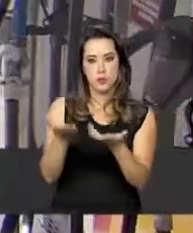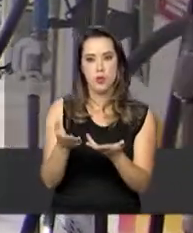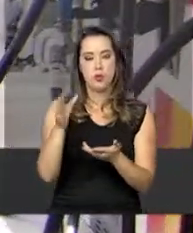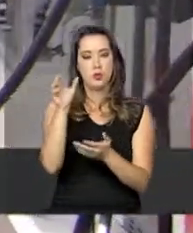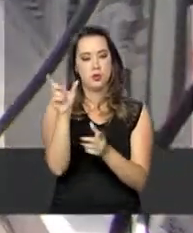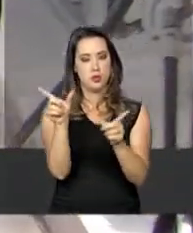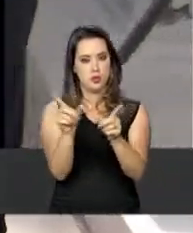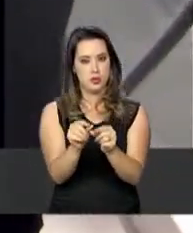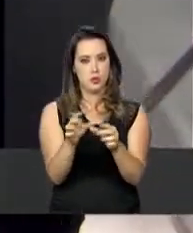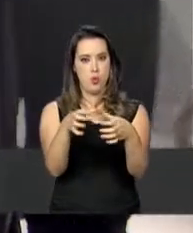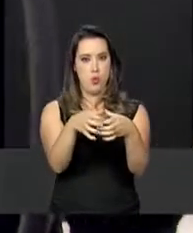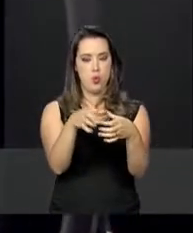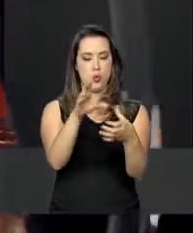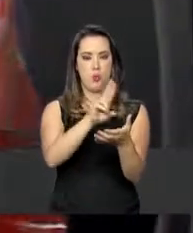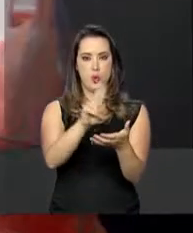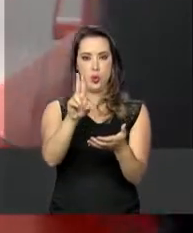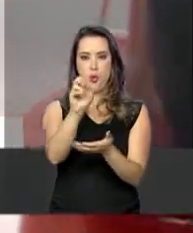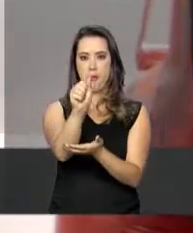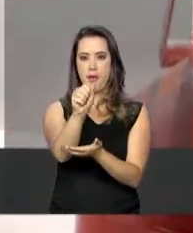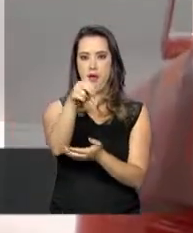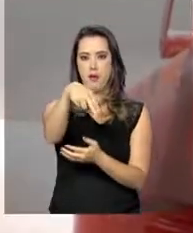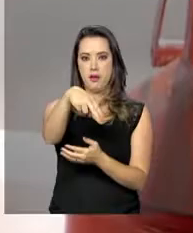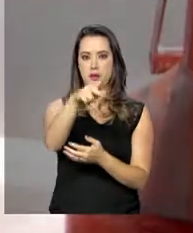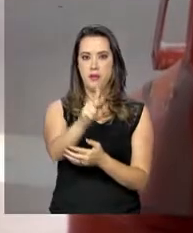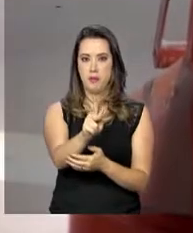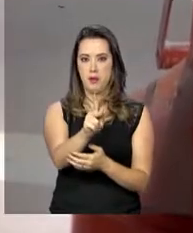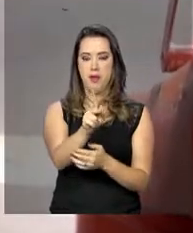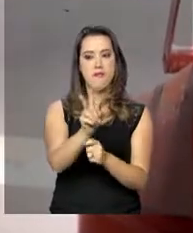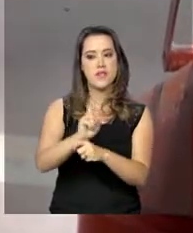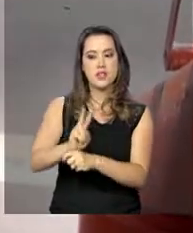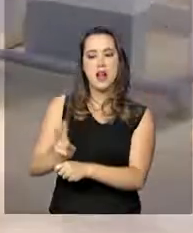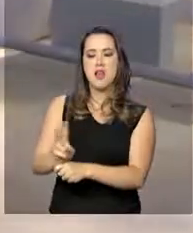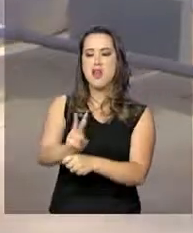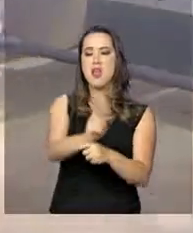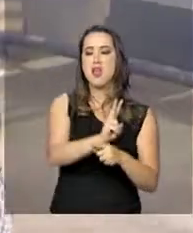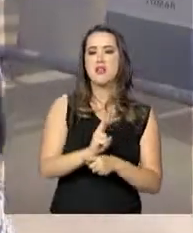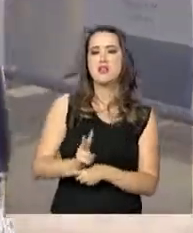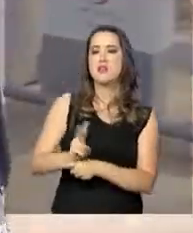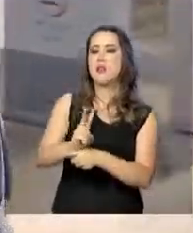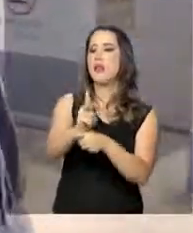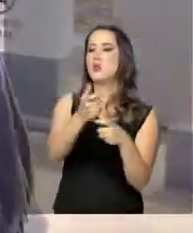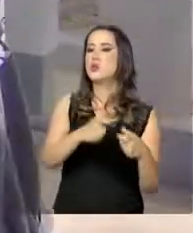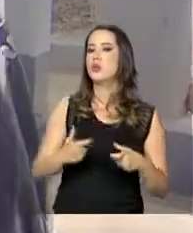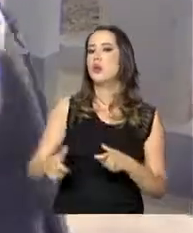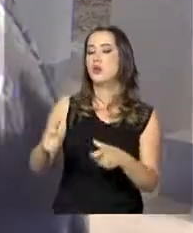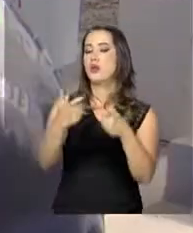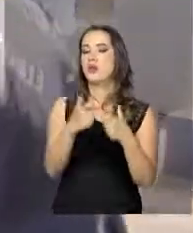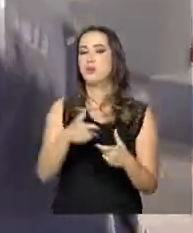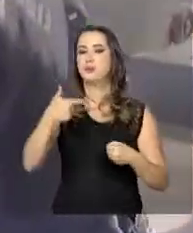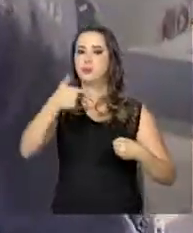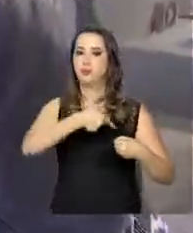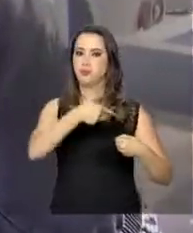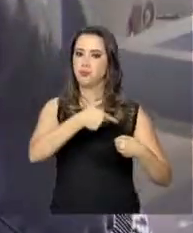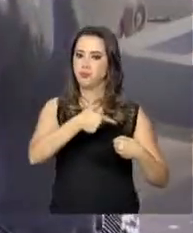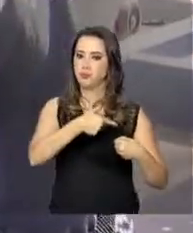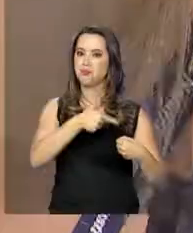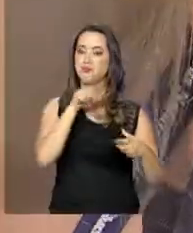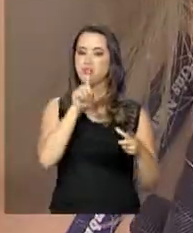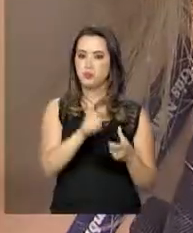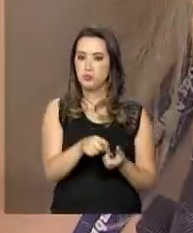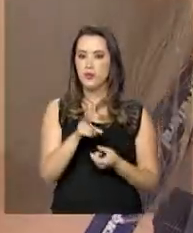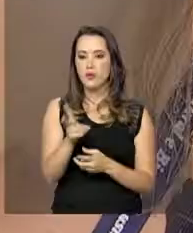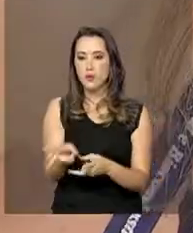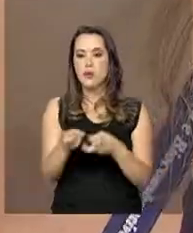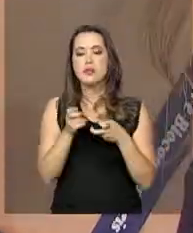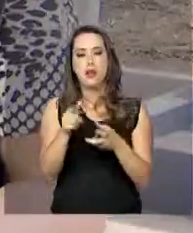Agência Nacional do Petróleo, a ANP, fiscaliza permanentemente os postos de gasolina. Os agentes verificam a